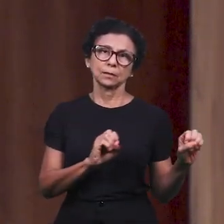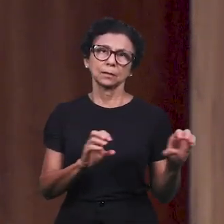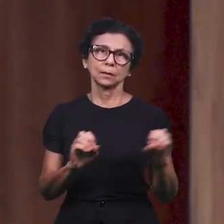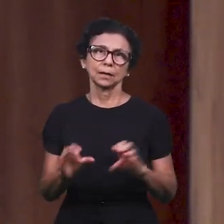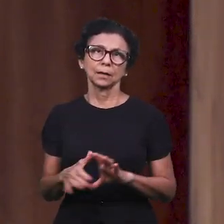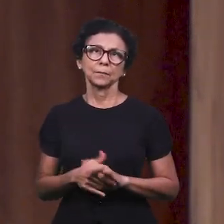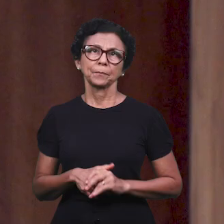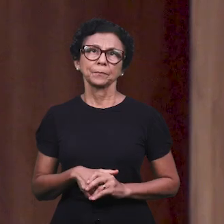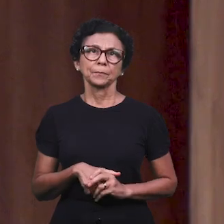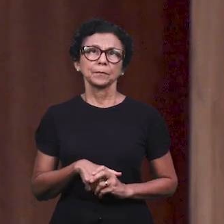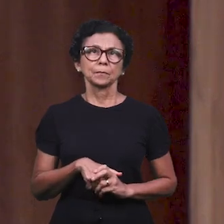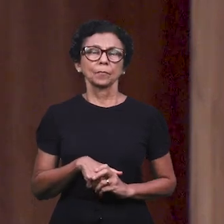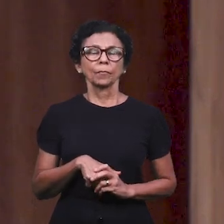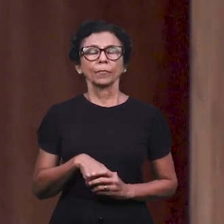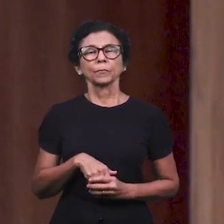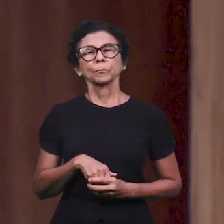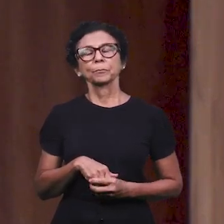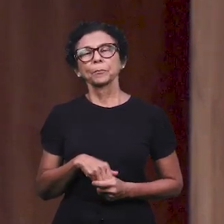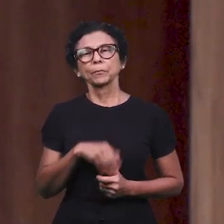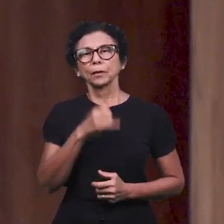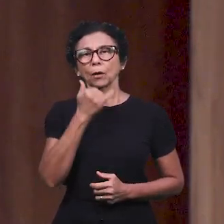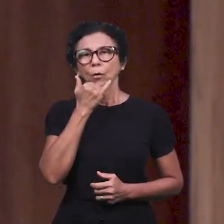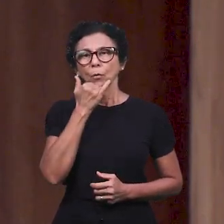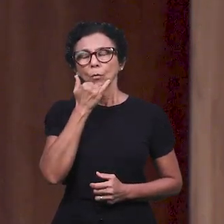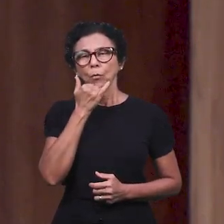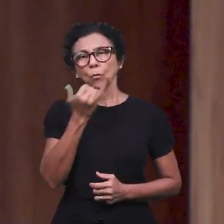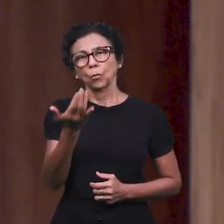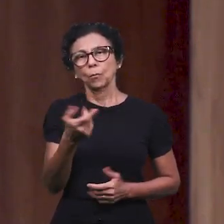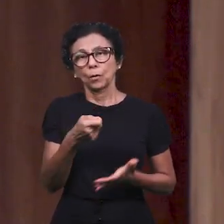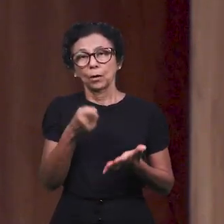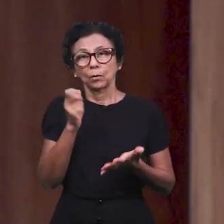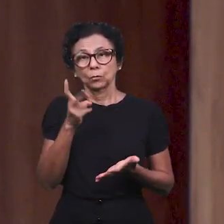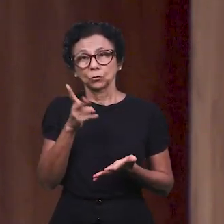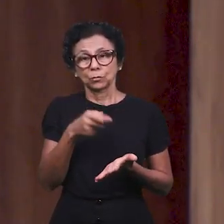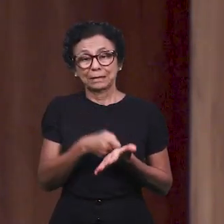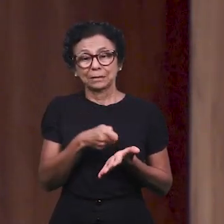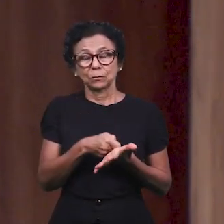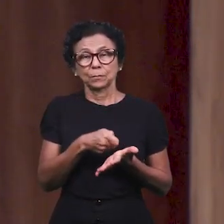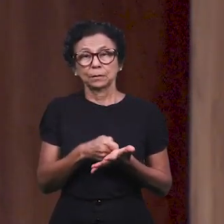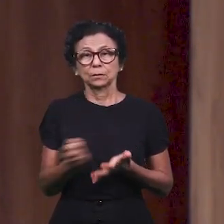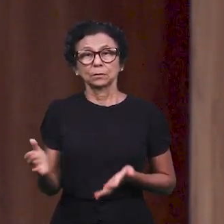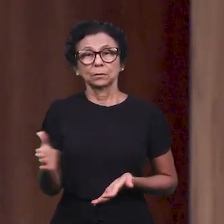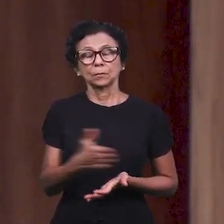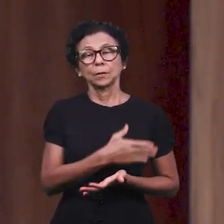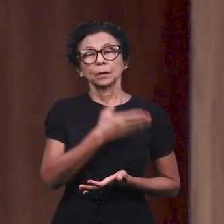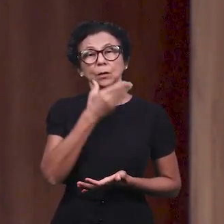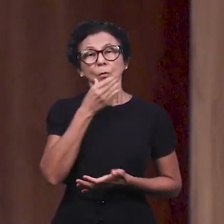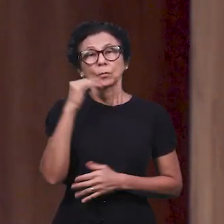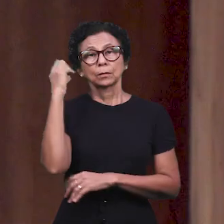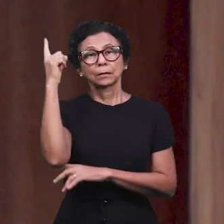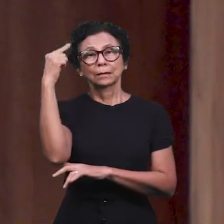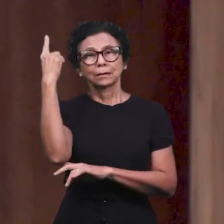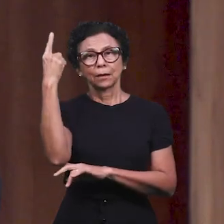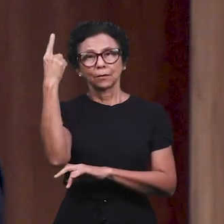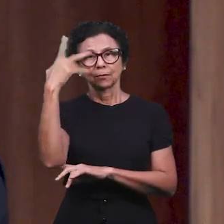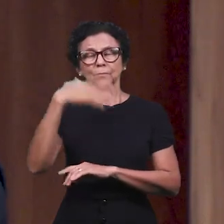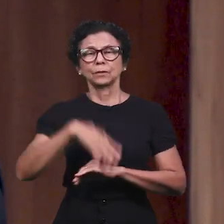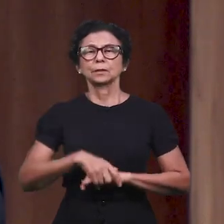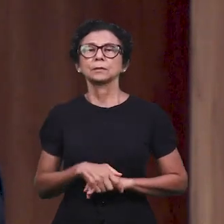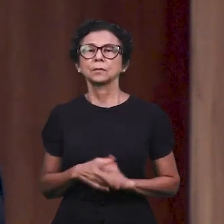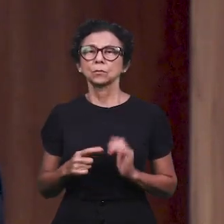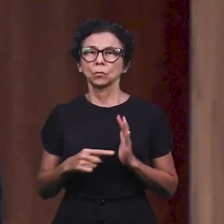extraordinários. Desculpa estar insistindo nesse assunto, porque eu acho extraordinário sobre Davi. Porque Davi